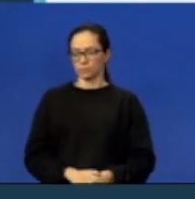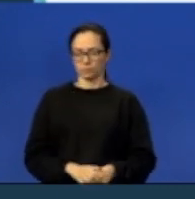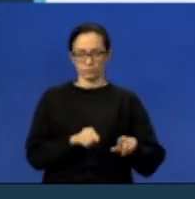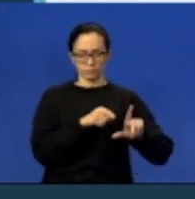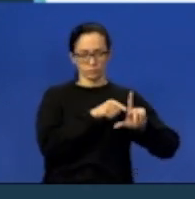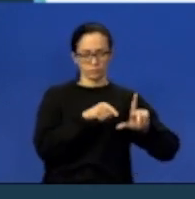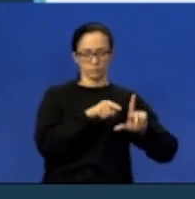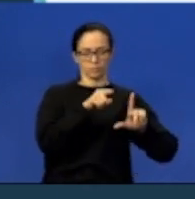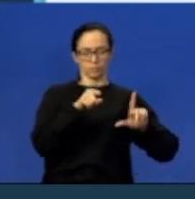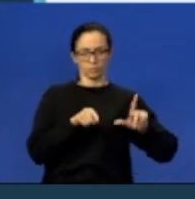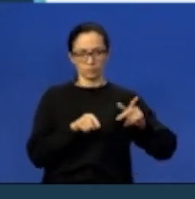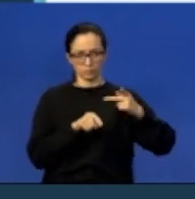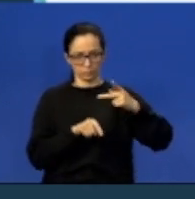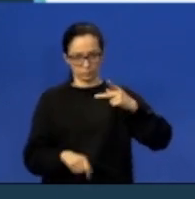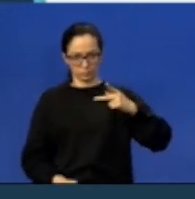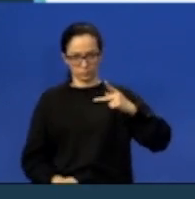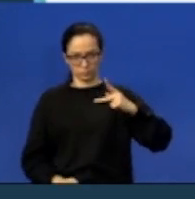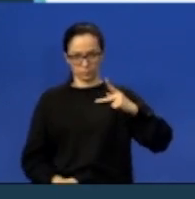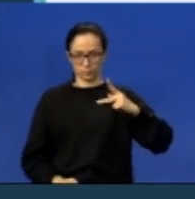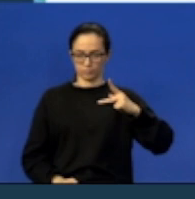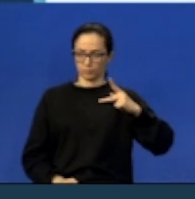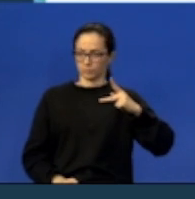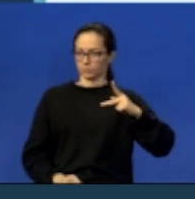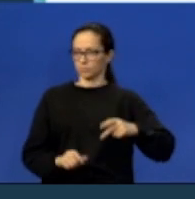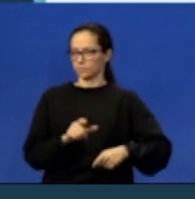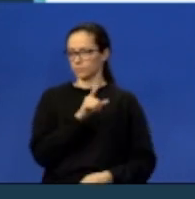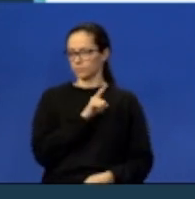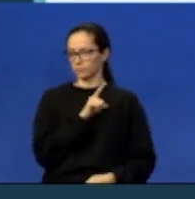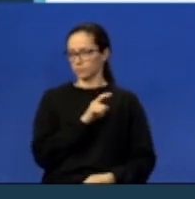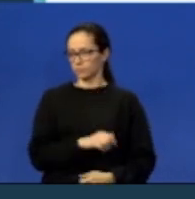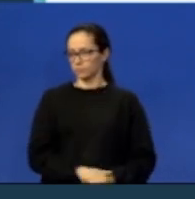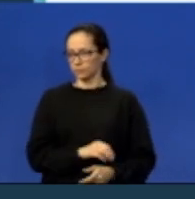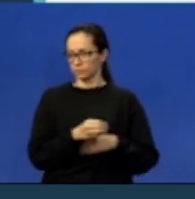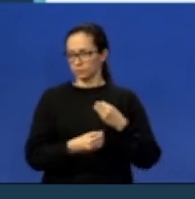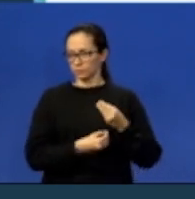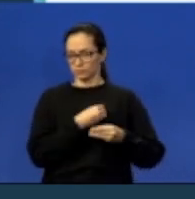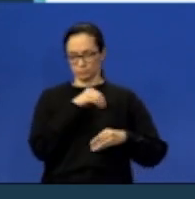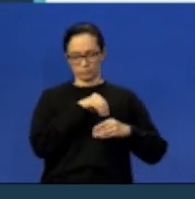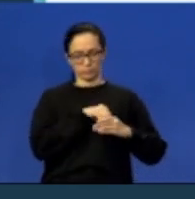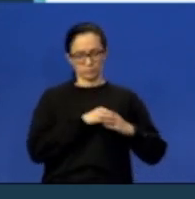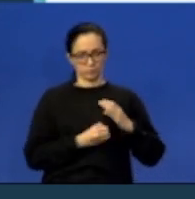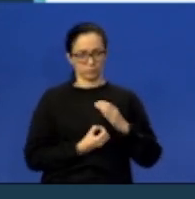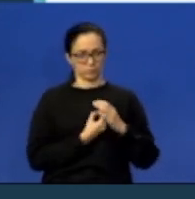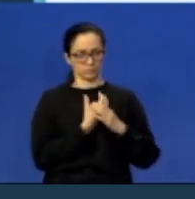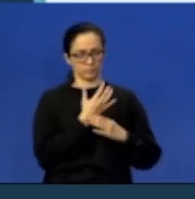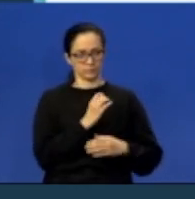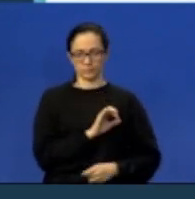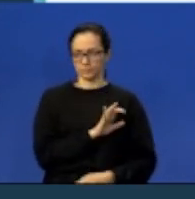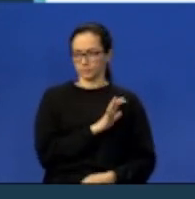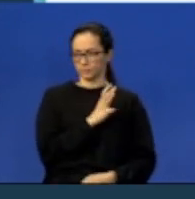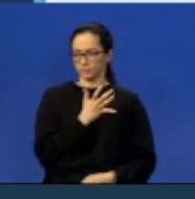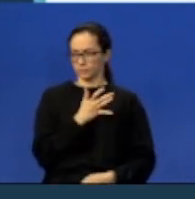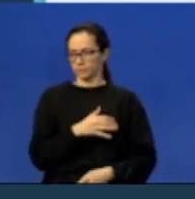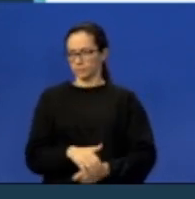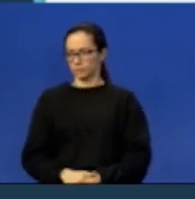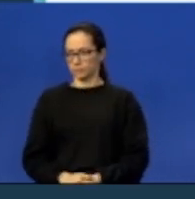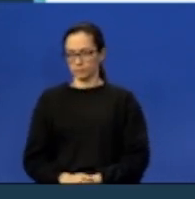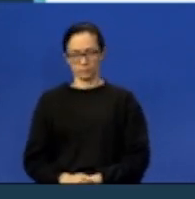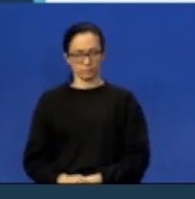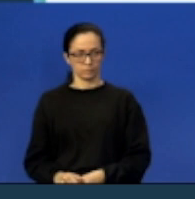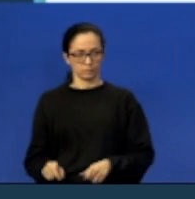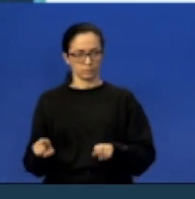onda P está relacionada com a despolarização atrial, e a gente vê na sequência,